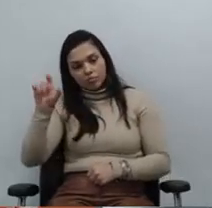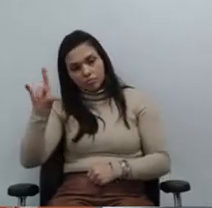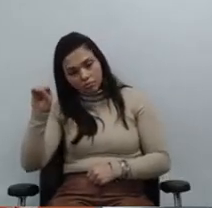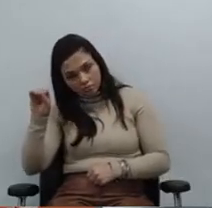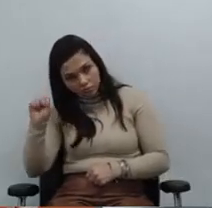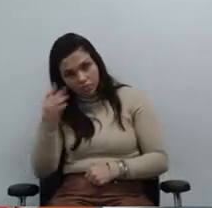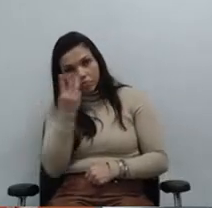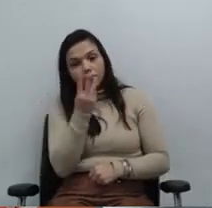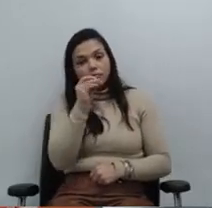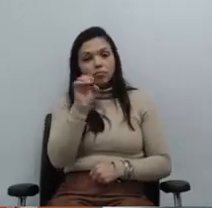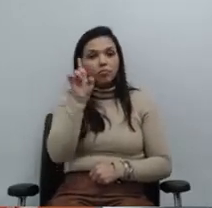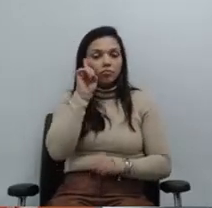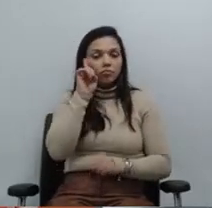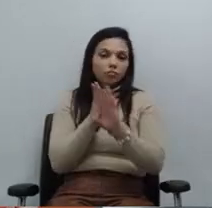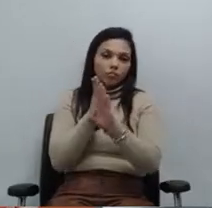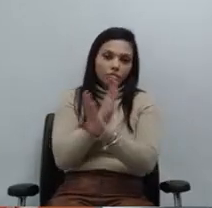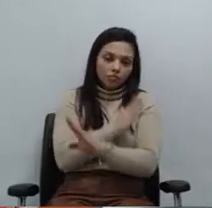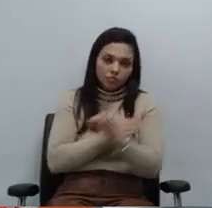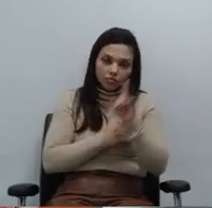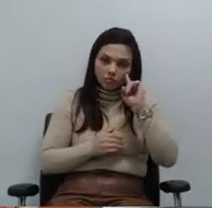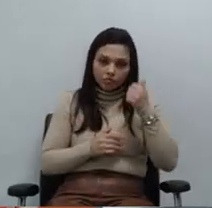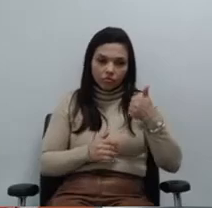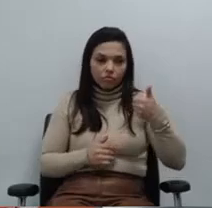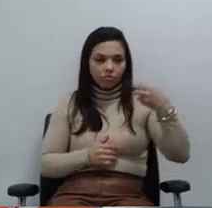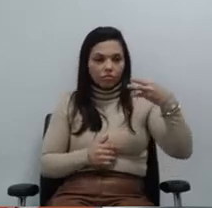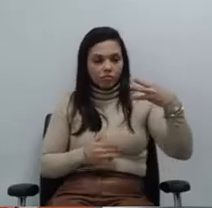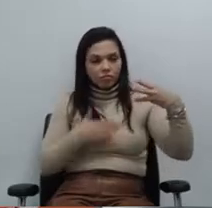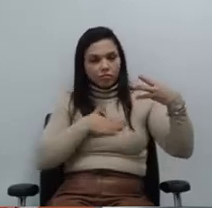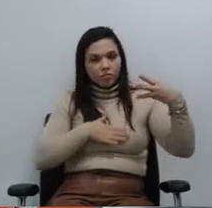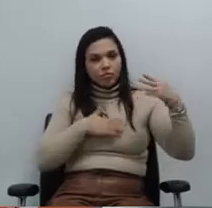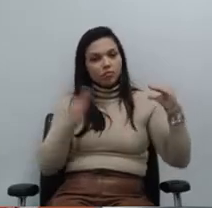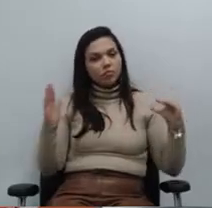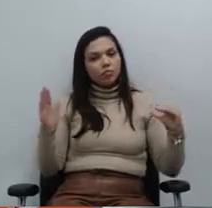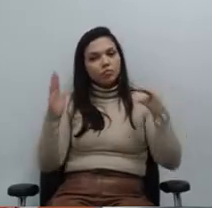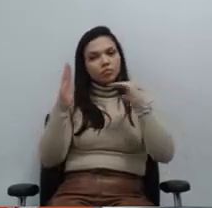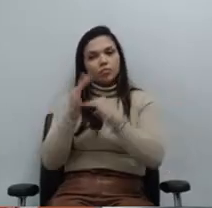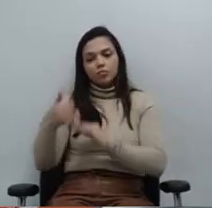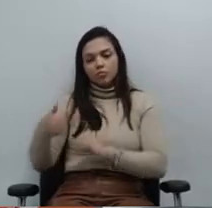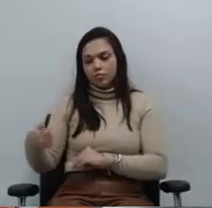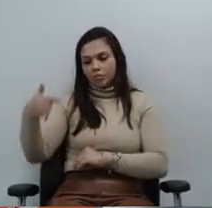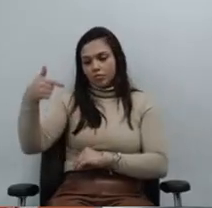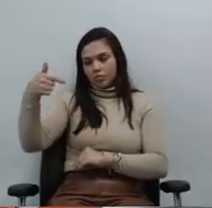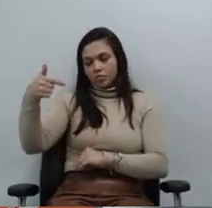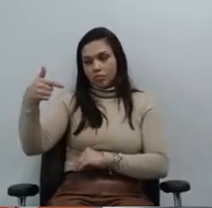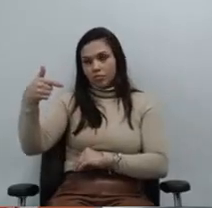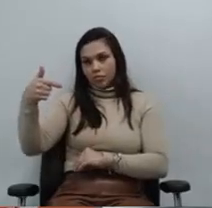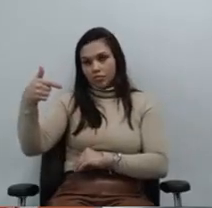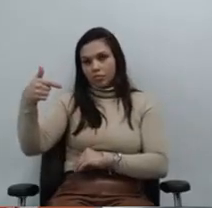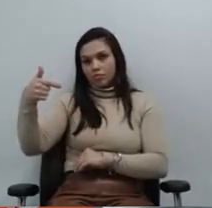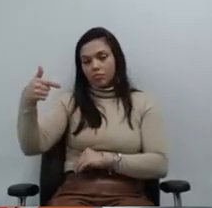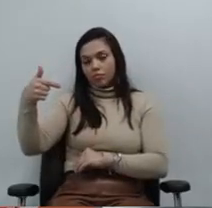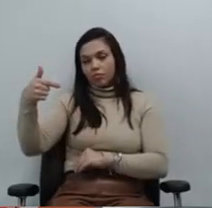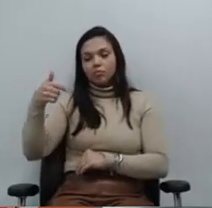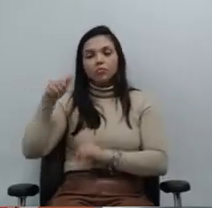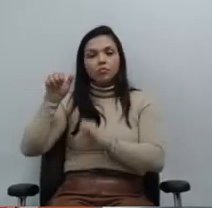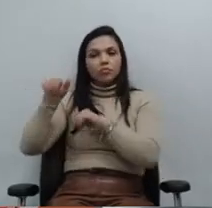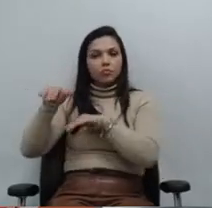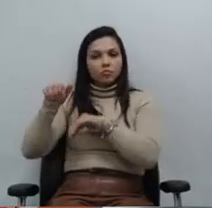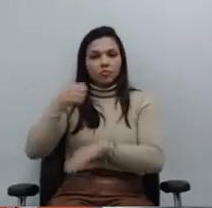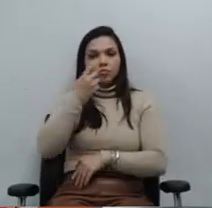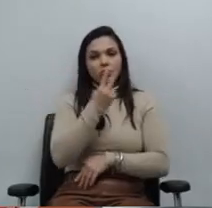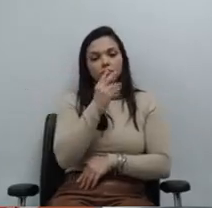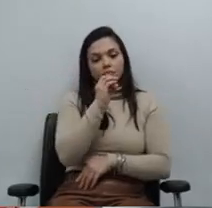pelo período de 30 dias, a contar de 13 de agosto até 13 de agosto de 2024 até 12